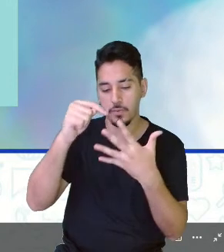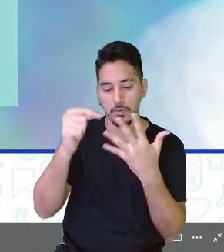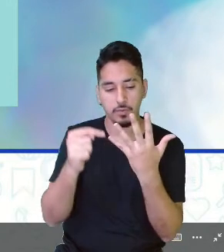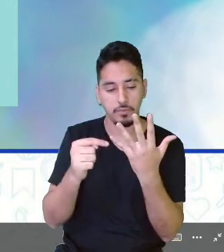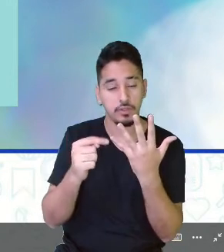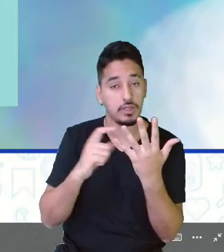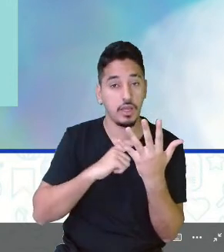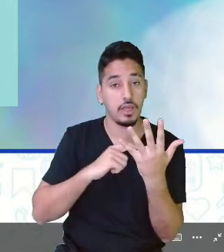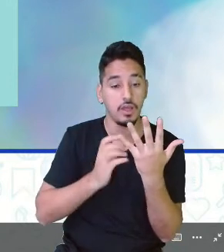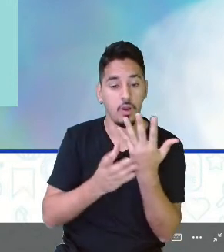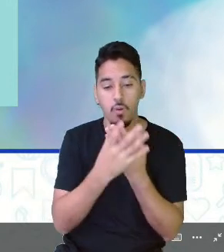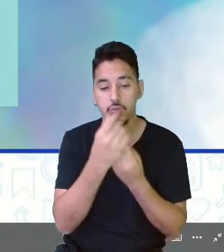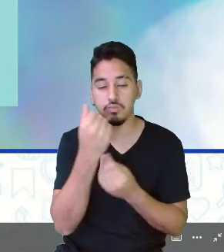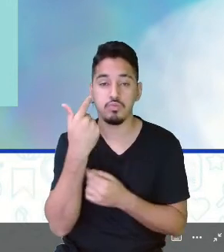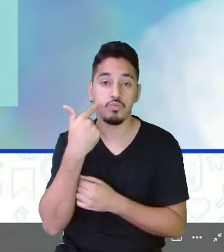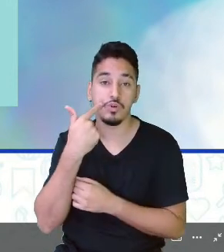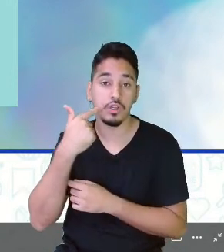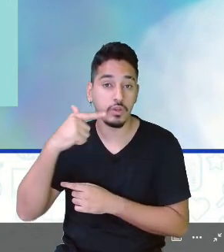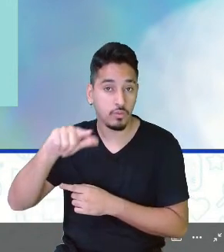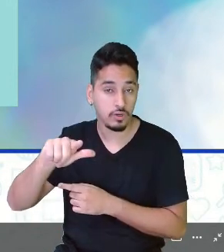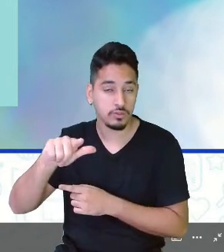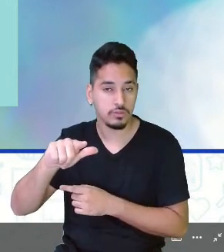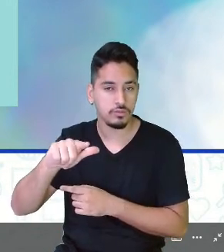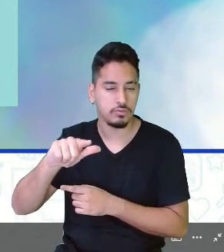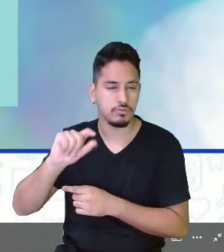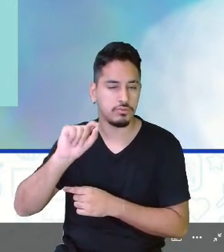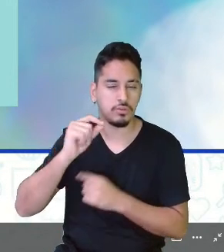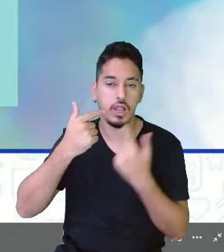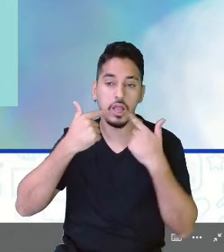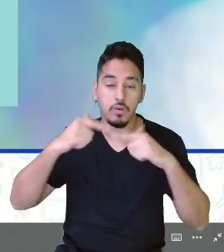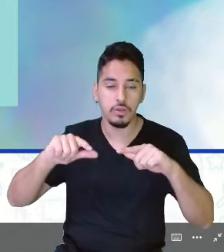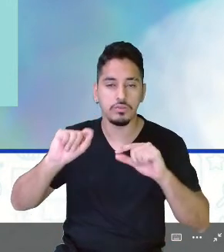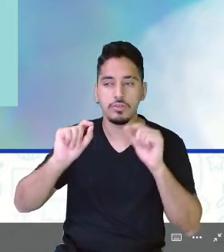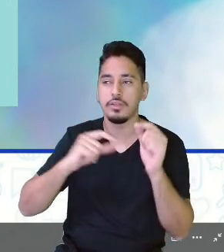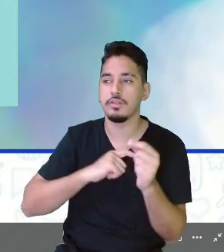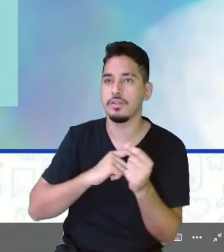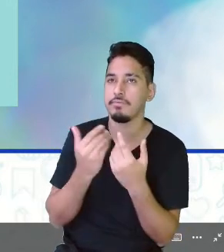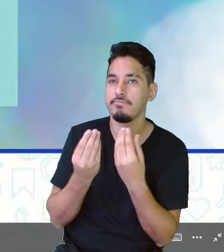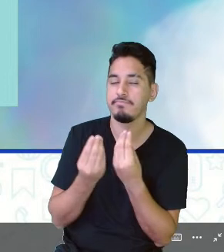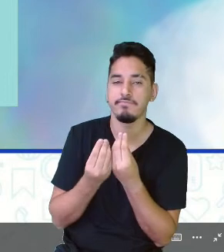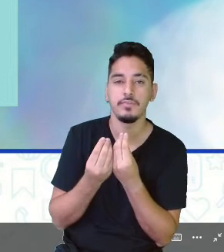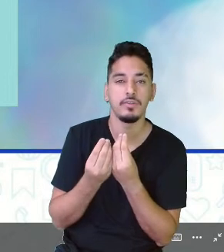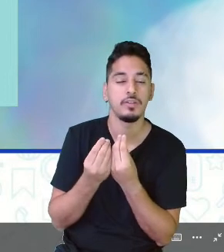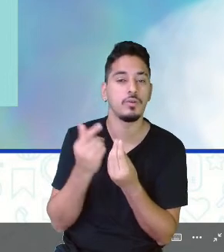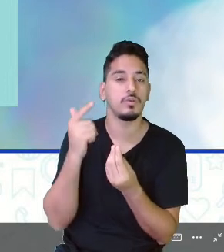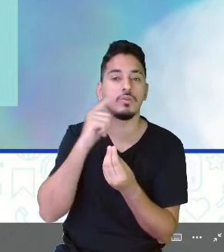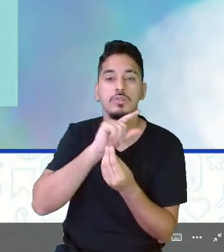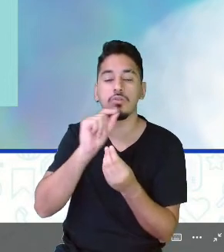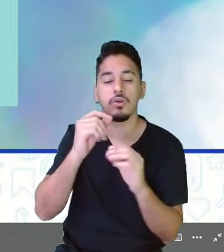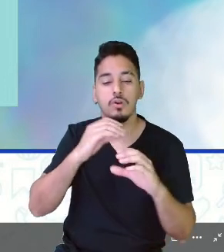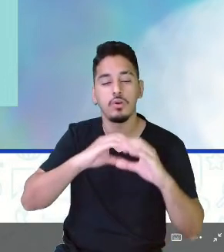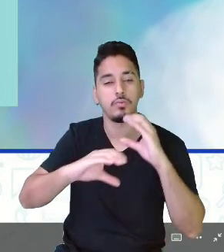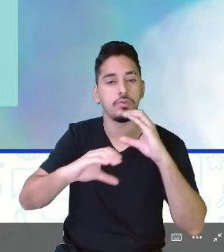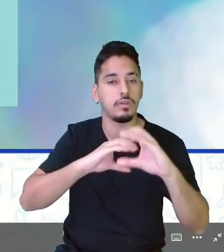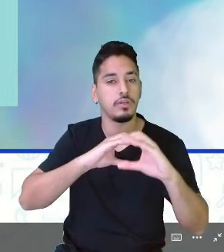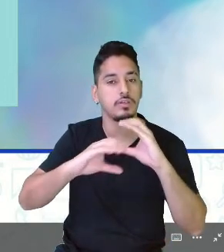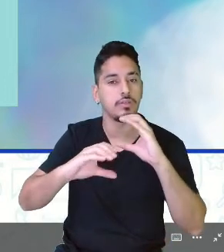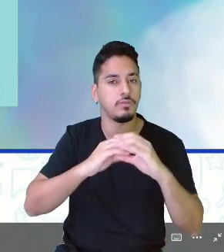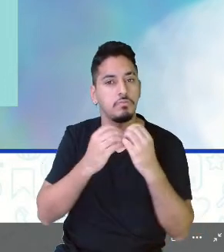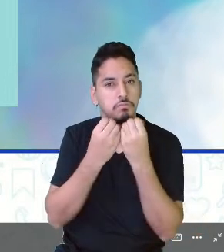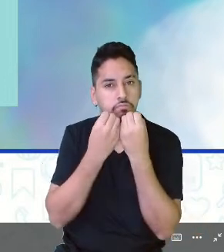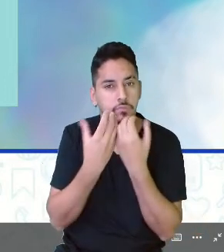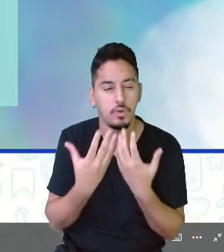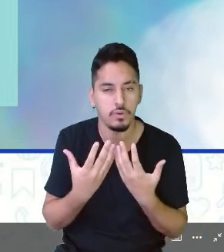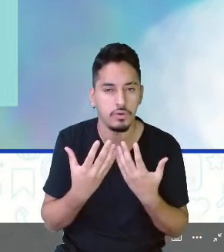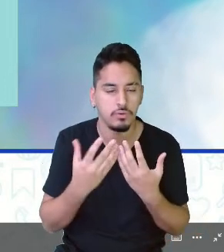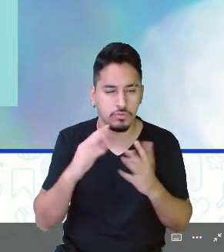de linguagem articulada com elevado potencial de promover uma comunicação eficiente.